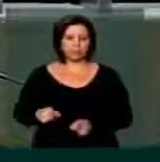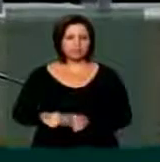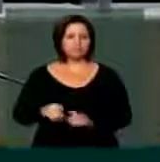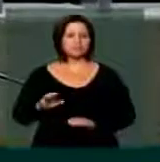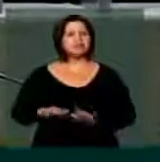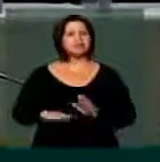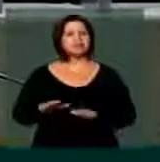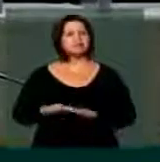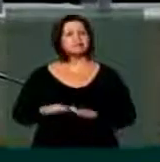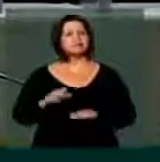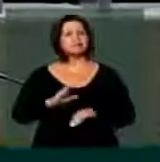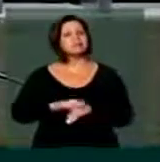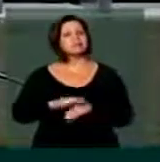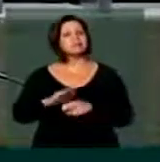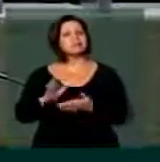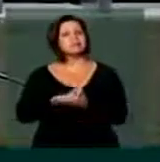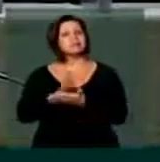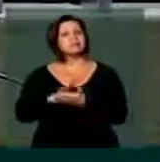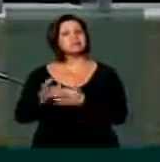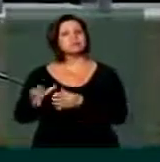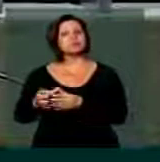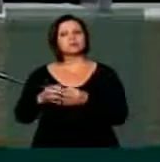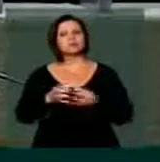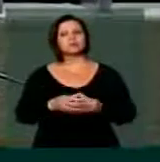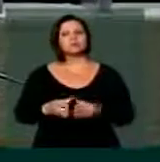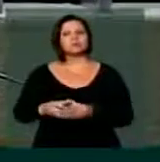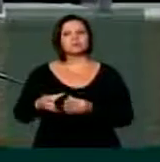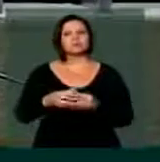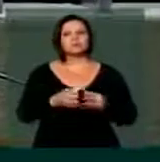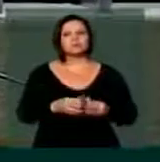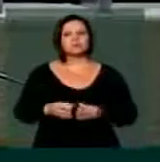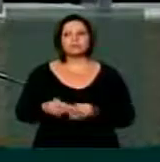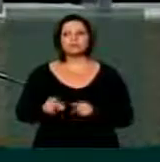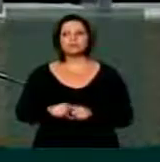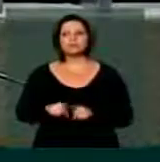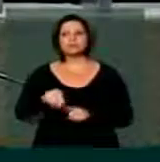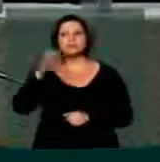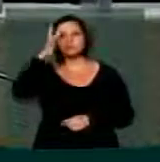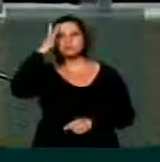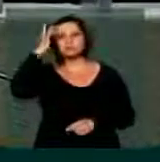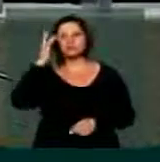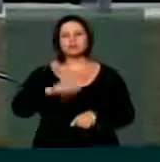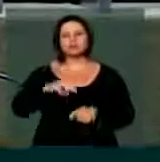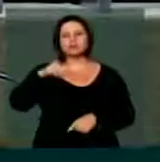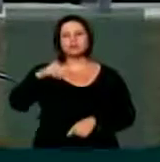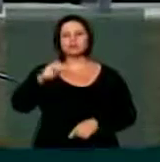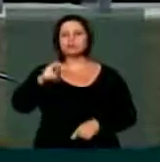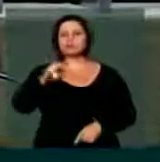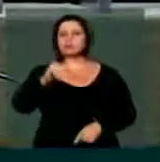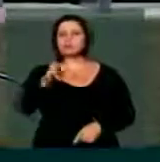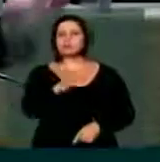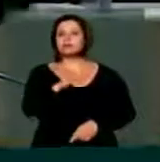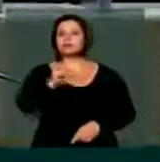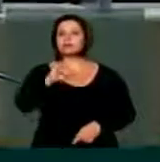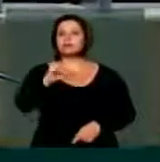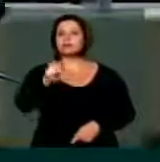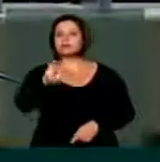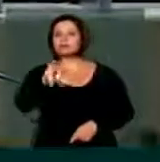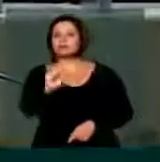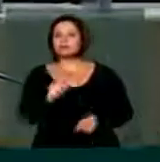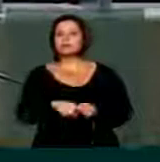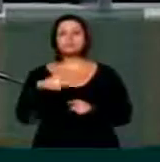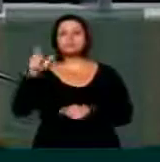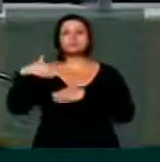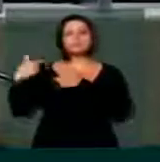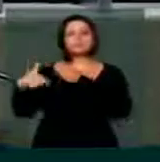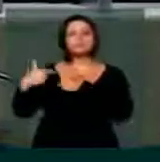determinado momento, alguns setores, como a candidatura Marina Silva, que vem de uma